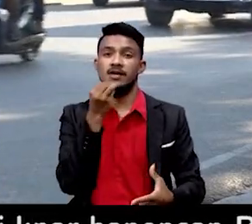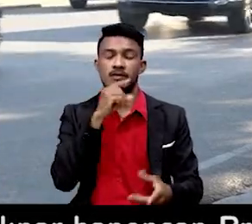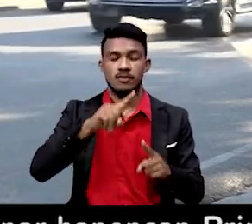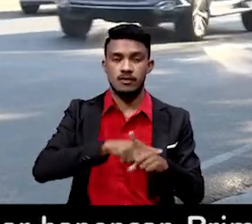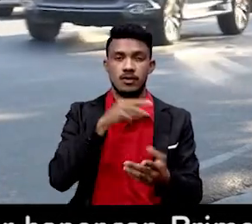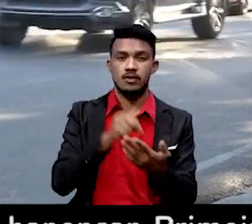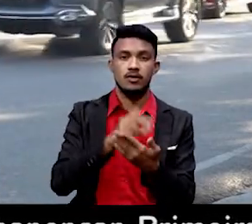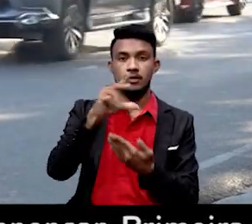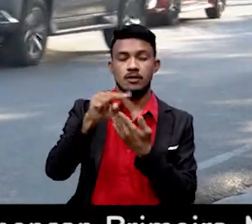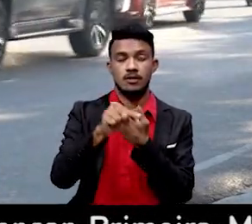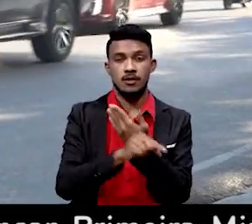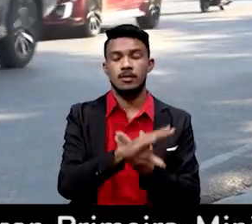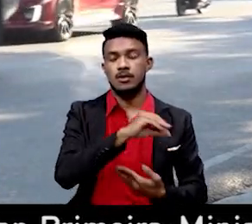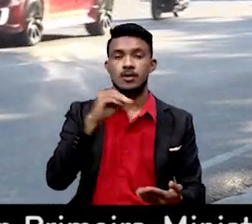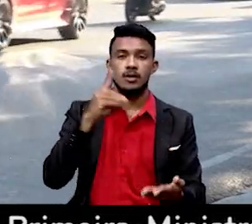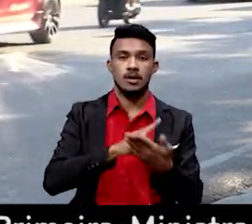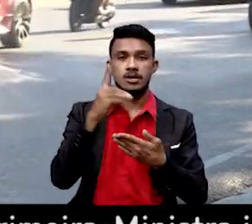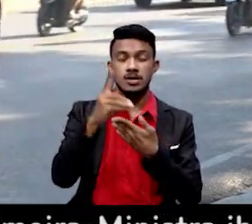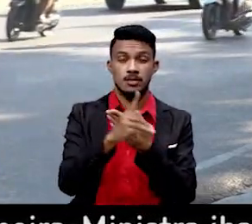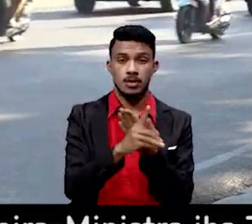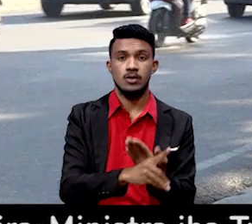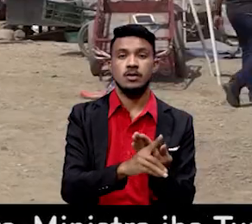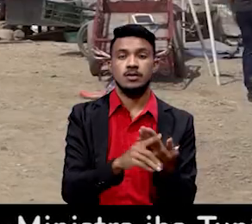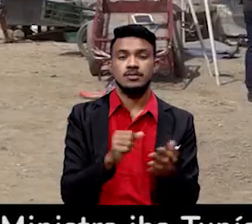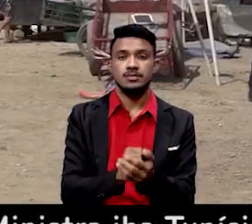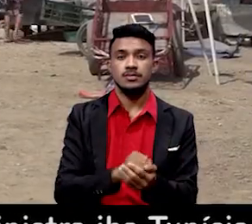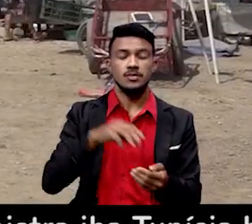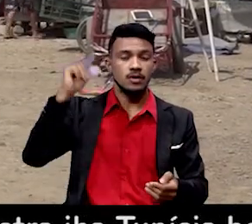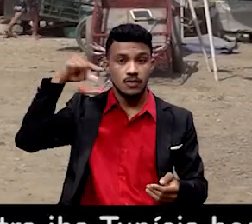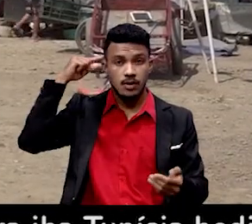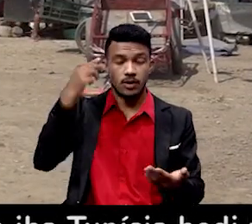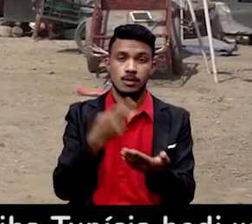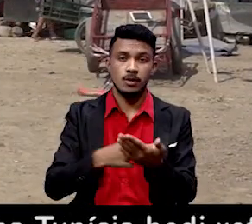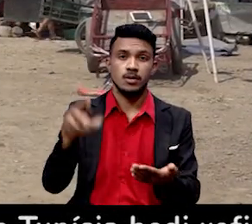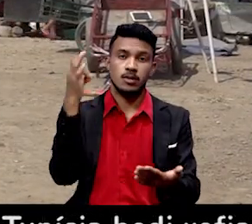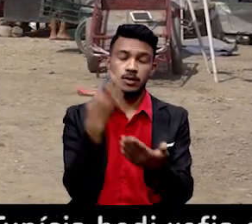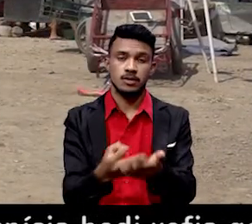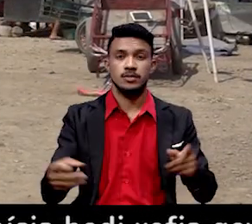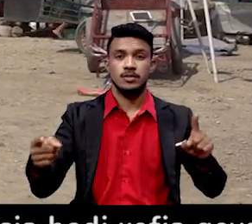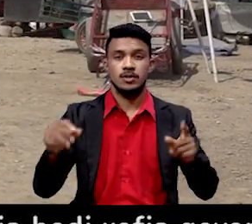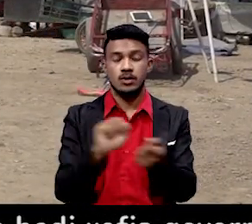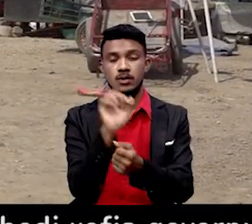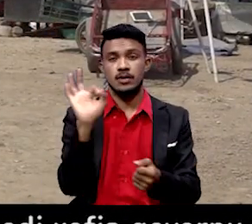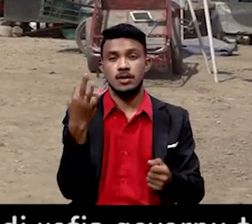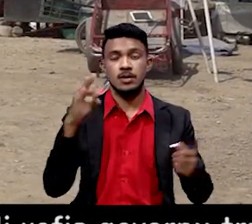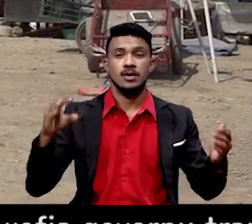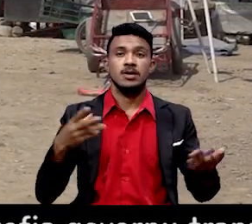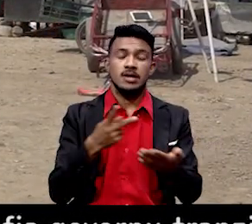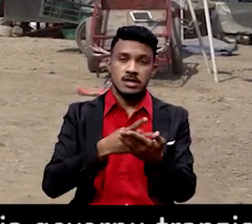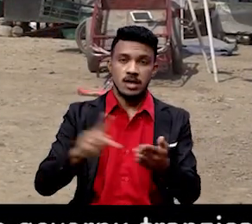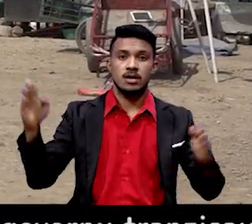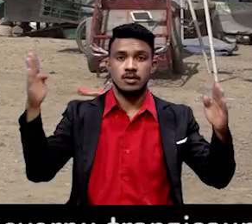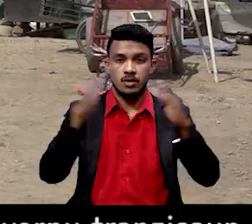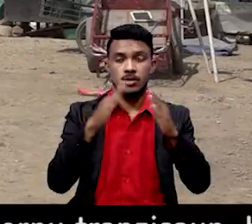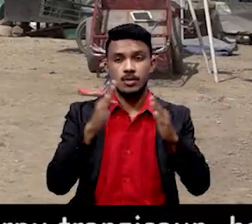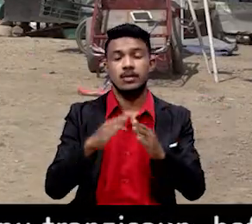dezembro. Governo aprova fundo COVID, pode selo dólar a tostrua ba cada uma caem, depois programa cesta